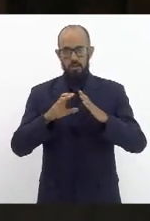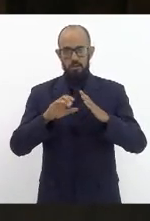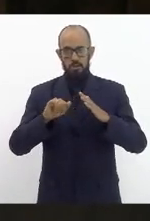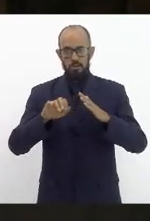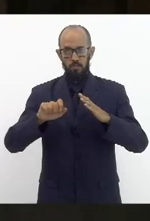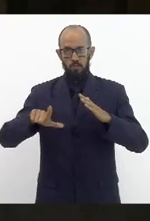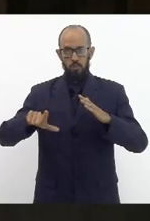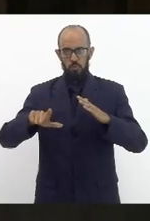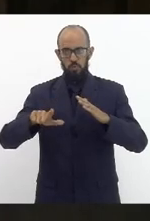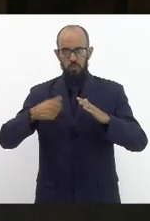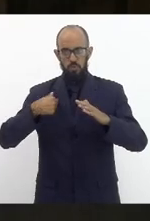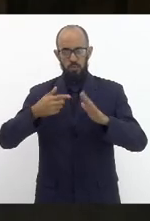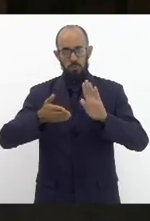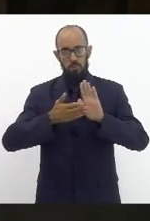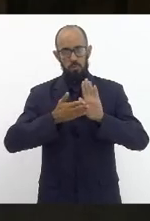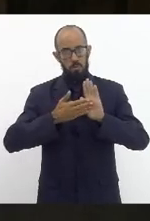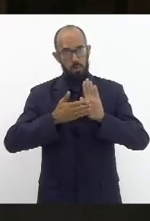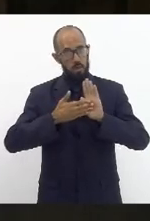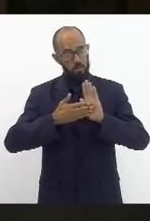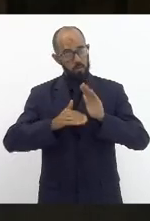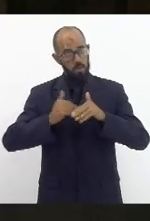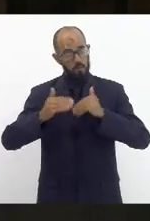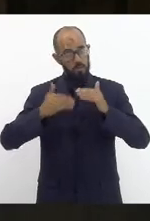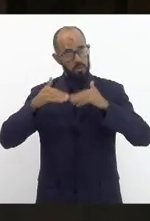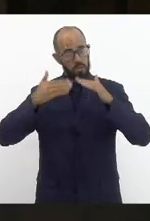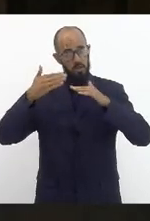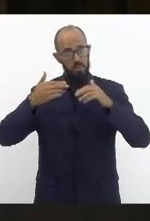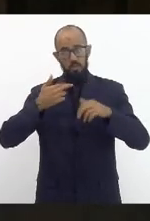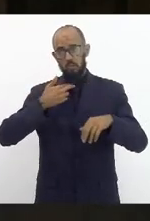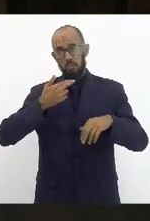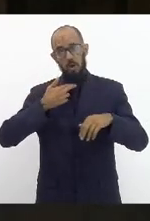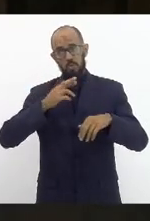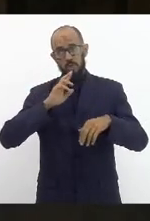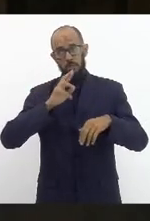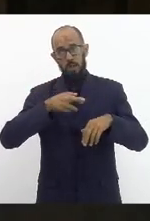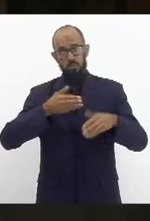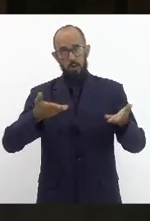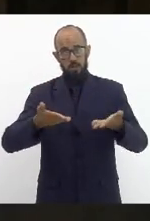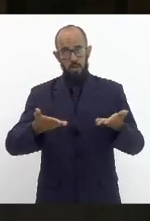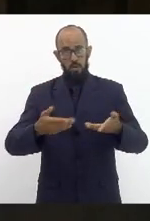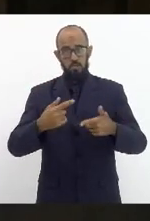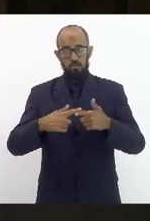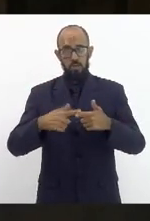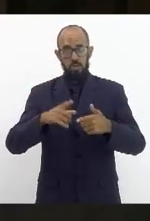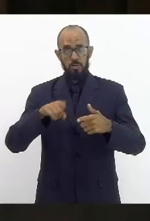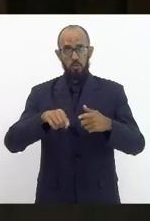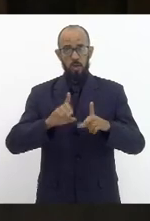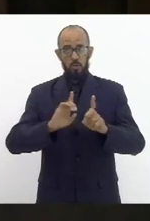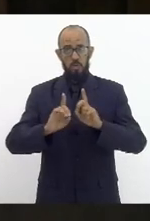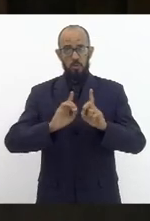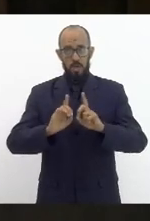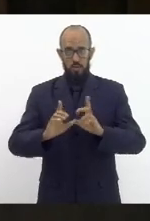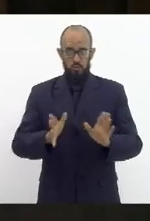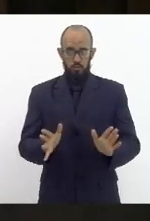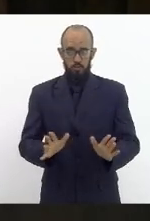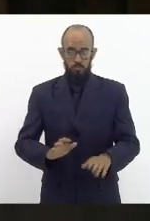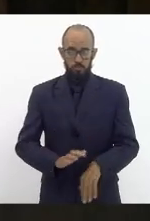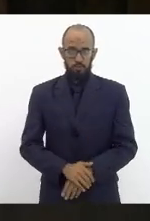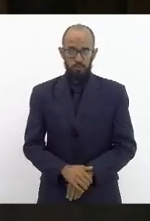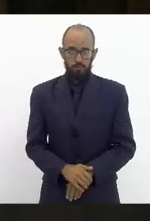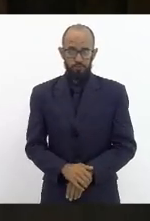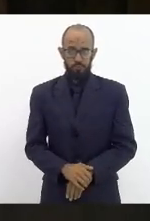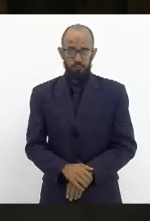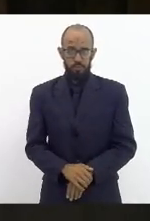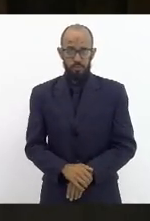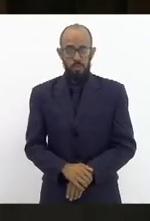me comprometo em avançar. Não posso dar uma resposta imediata, porque, por óbvio, essa é um debate que passa pela